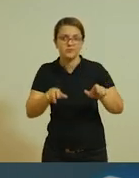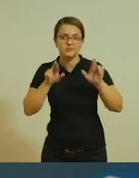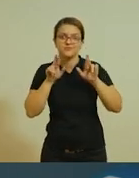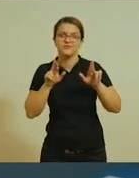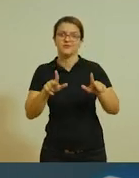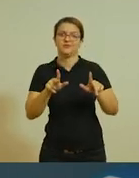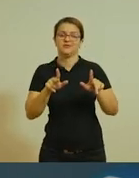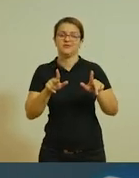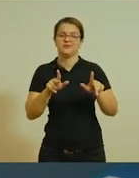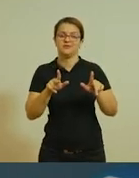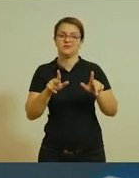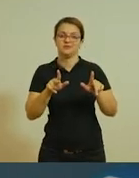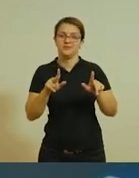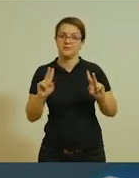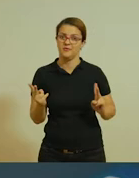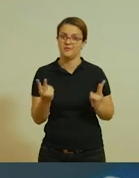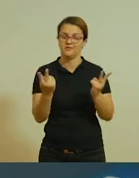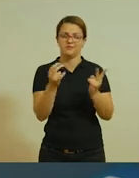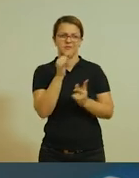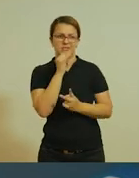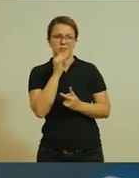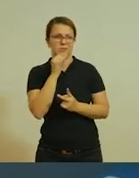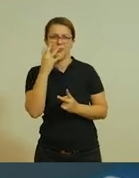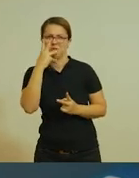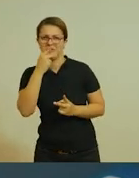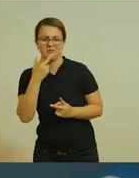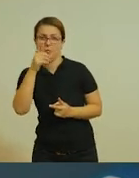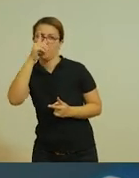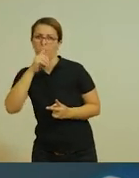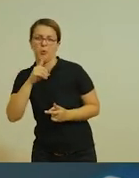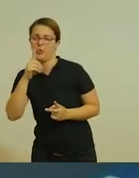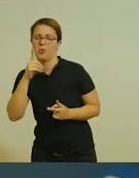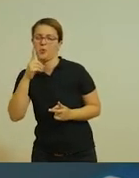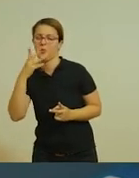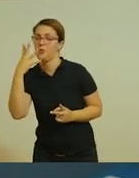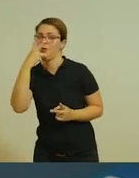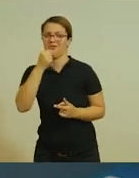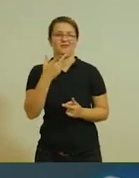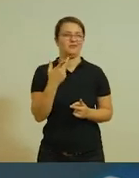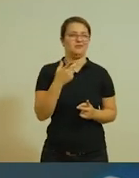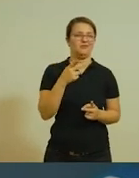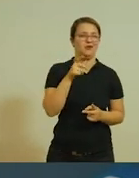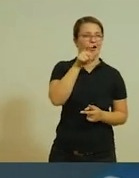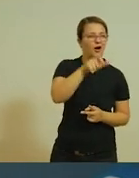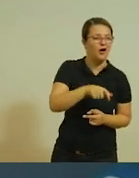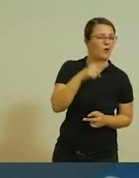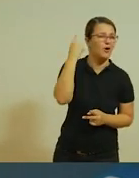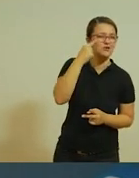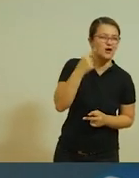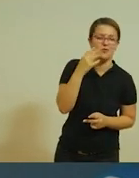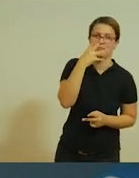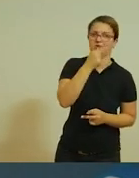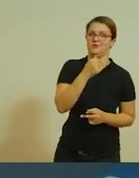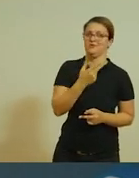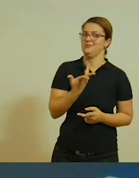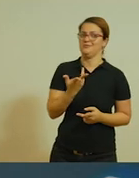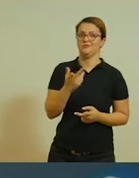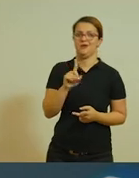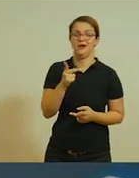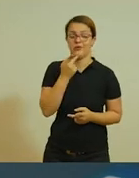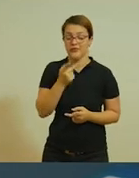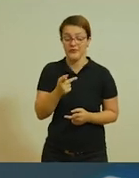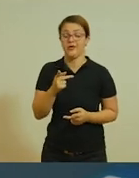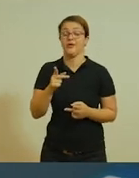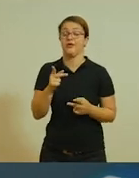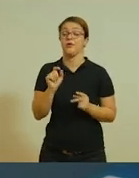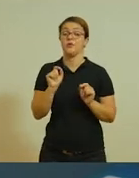para diminuir. Não existe bonito. O loiro é bonito, o cacheado é bonito. Todos são bonitos. As diferenças existem, elas precisam